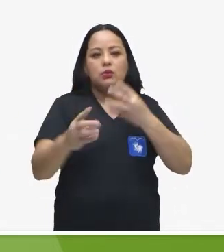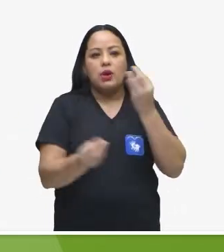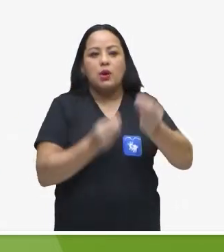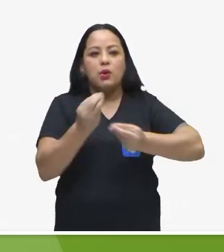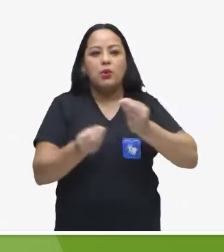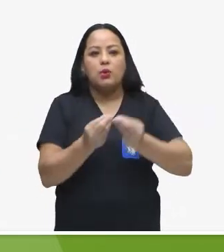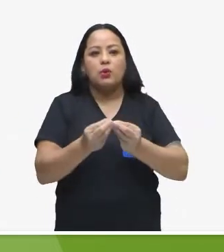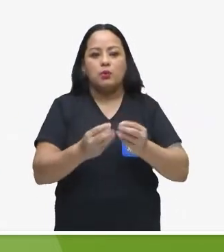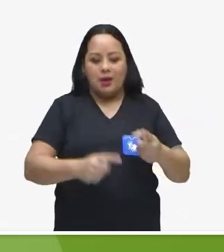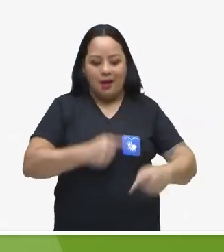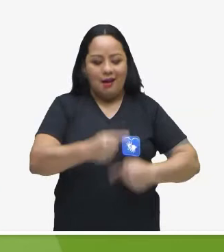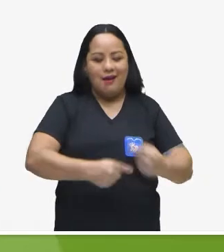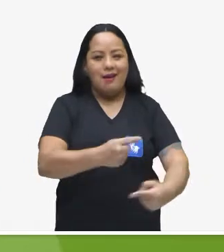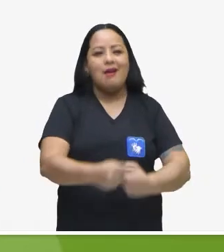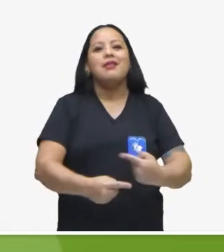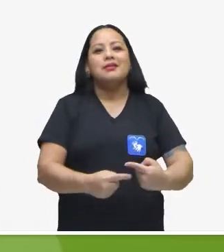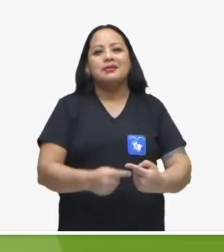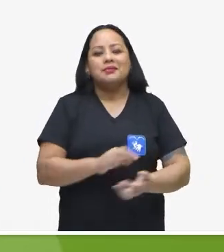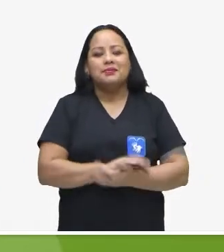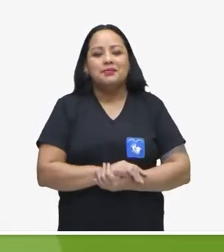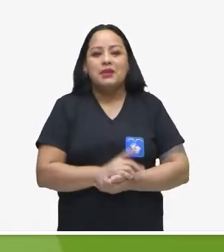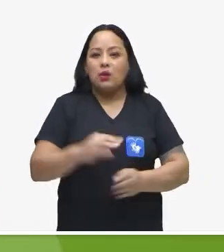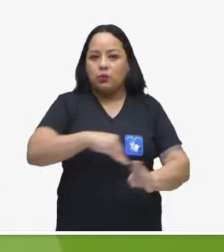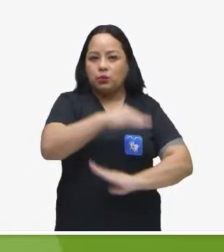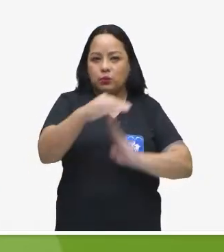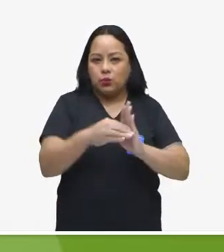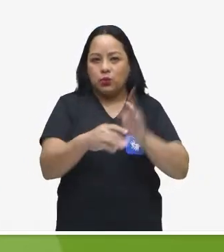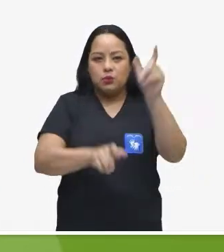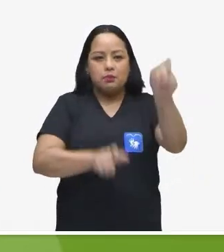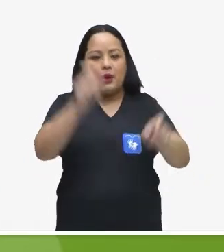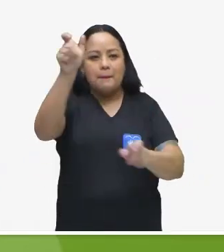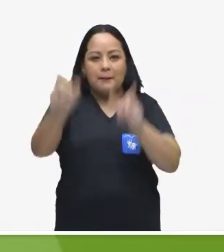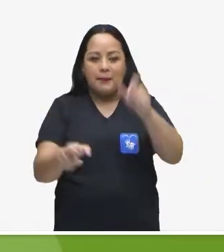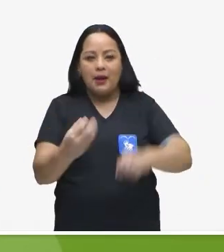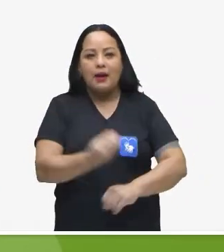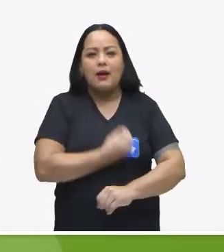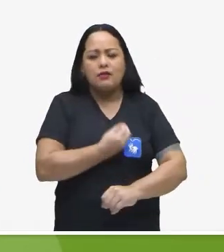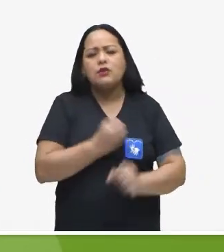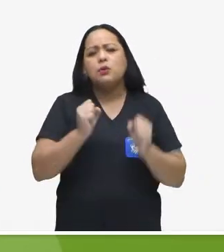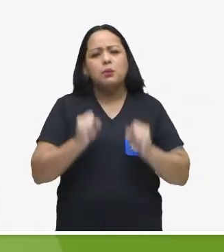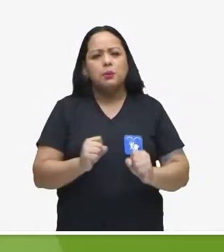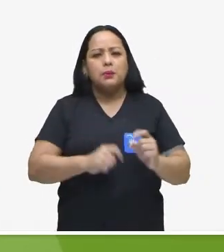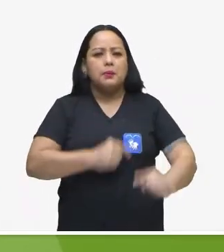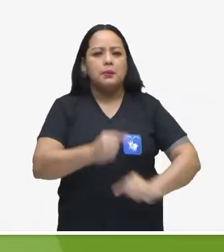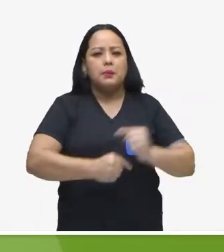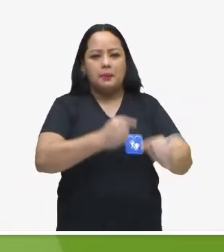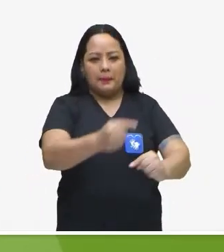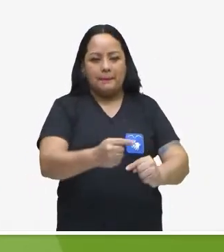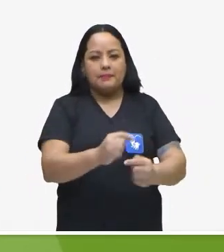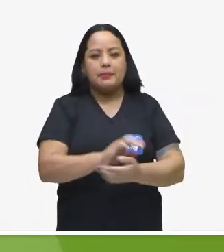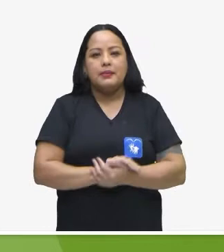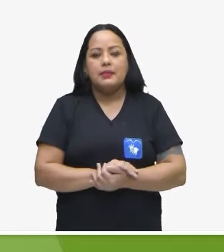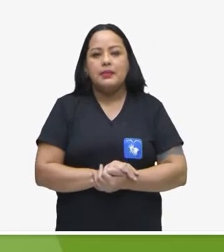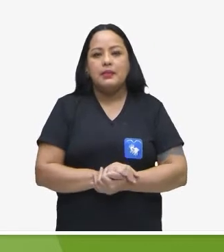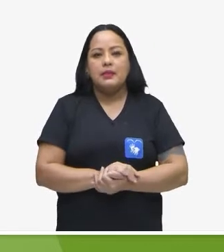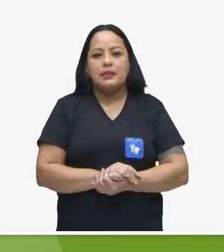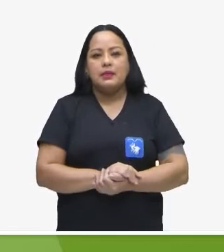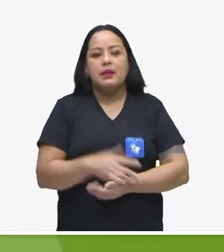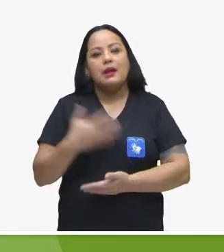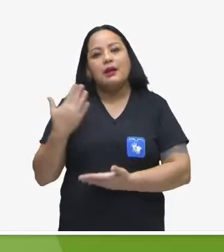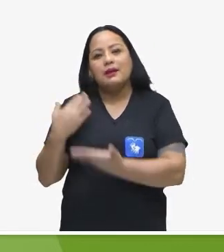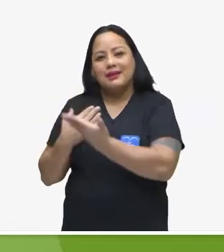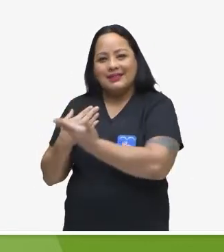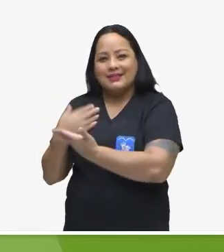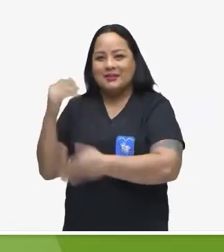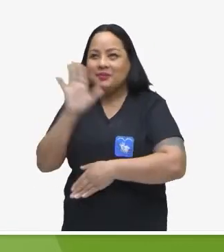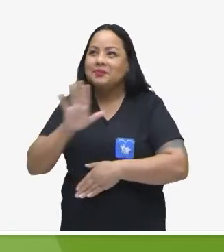a reprodução, né? Então, todos os seres vivos se reproduzem, tá? A gente tem na imagem um cachorrinho